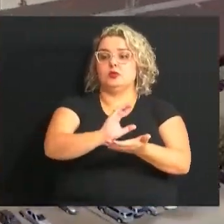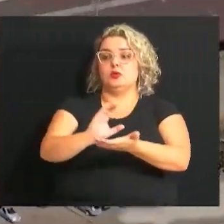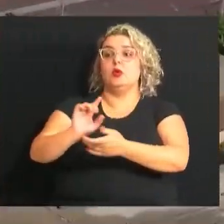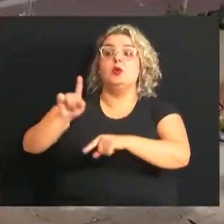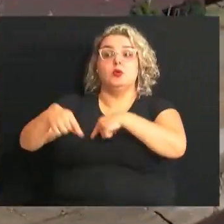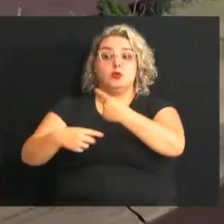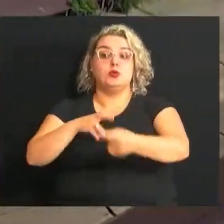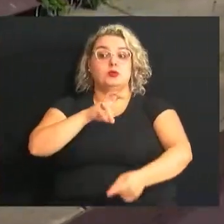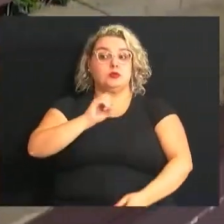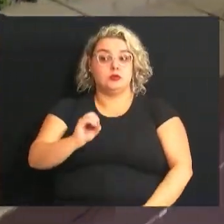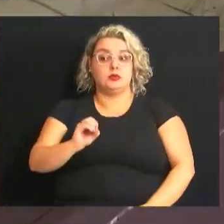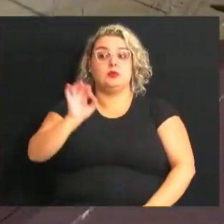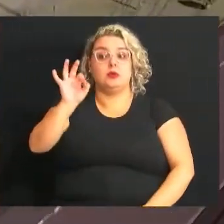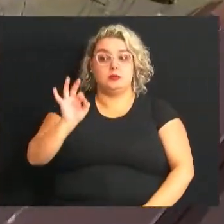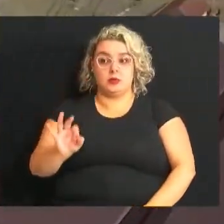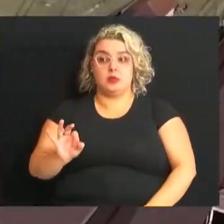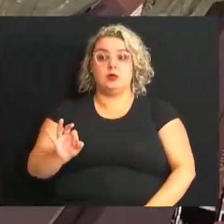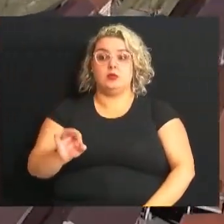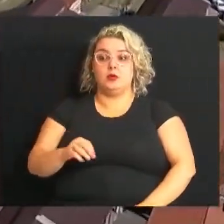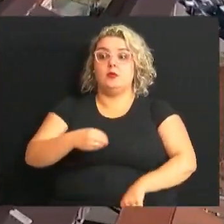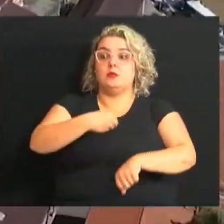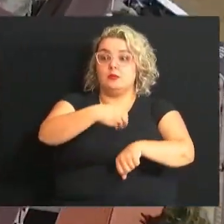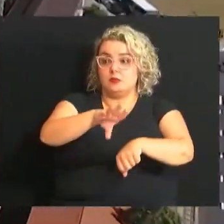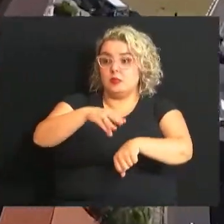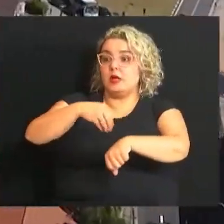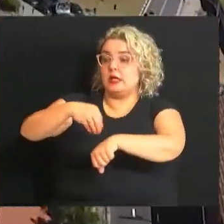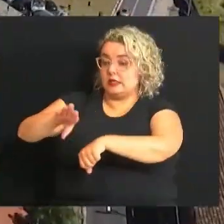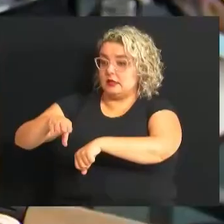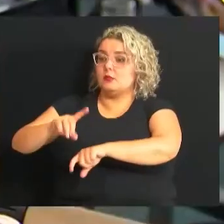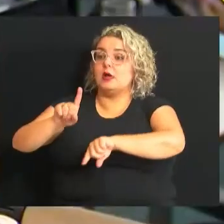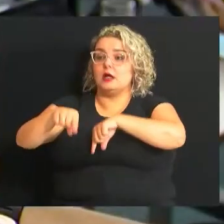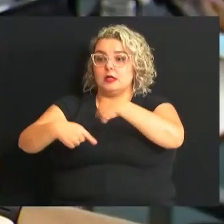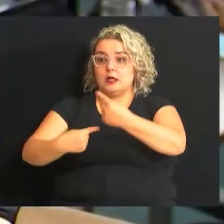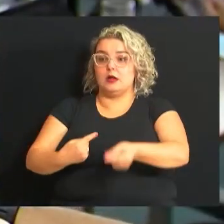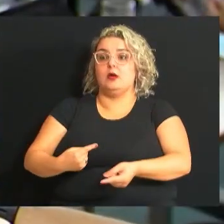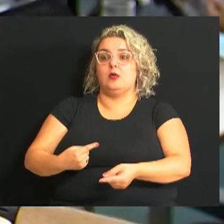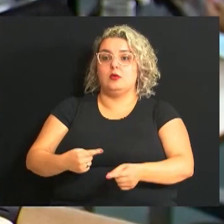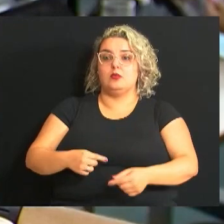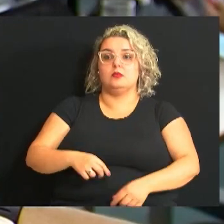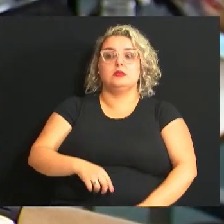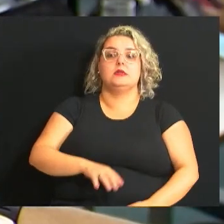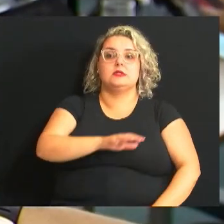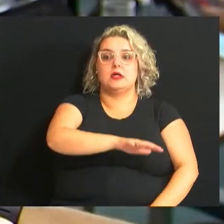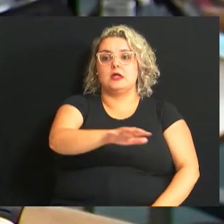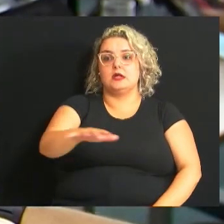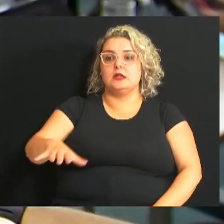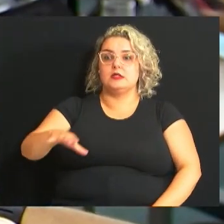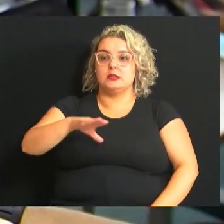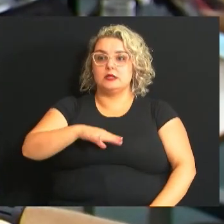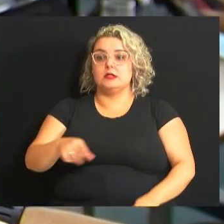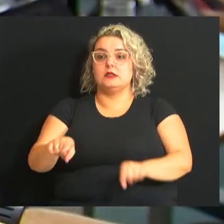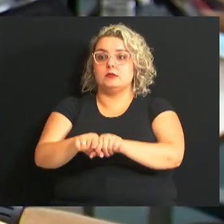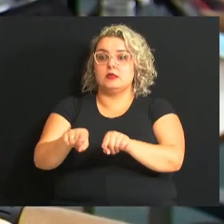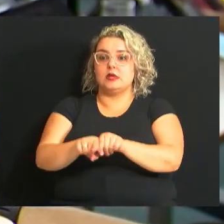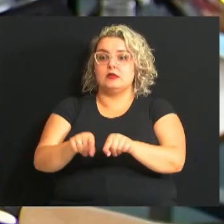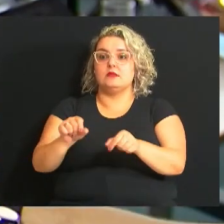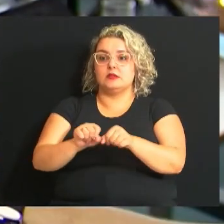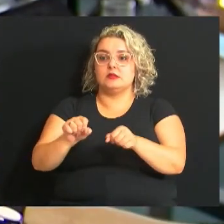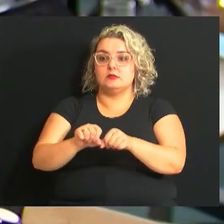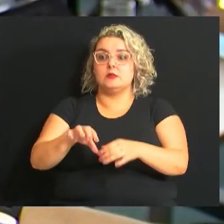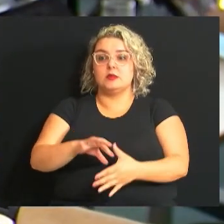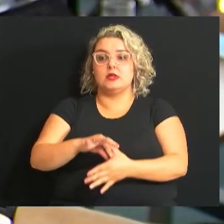foram devidamente encaminhados para outras demandas da cidade. Nós fizemos também uma consulta às lideranças, à